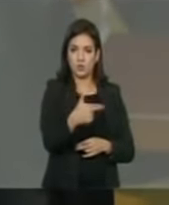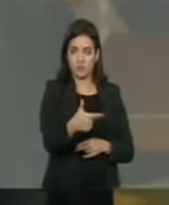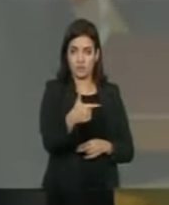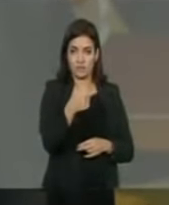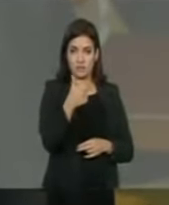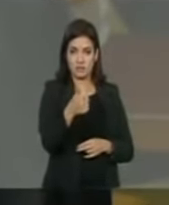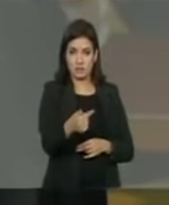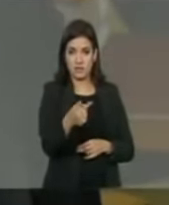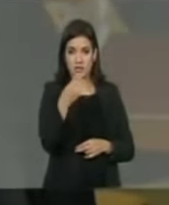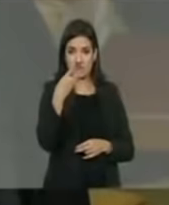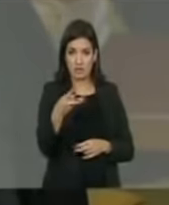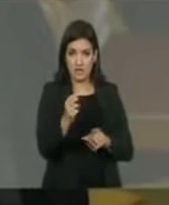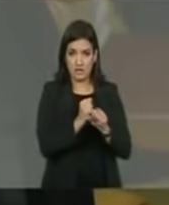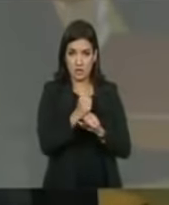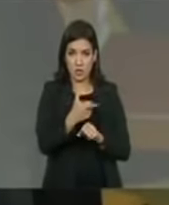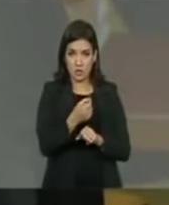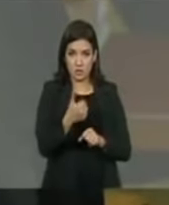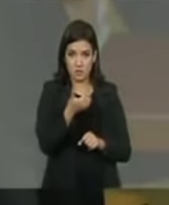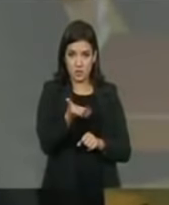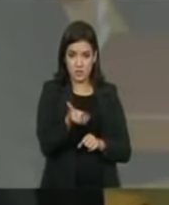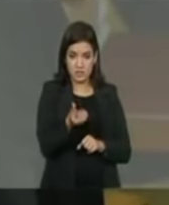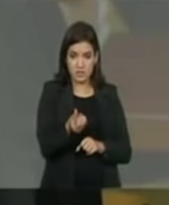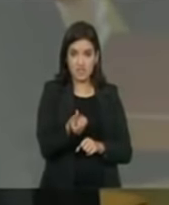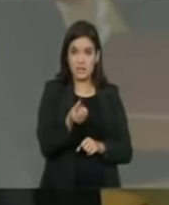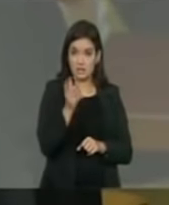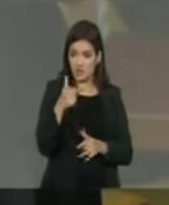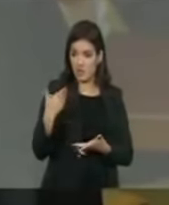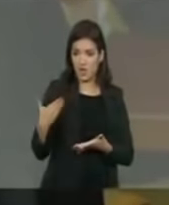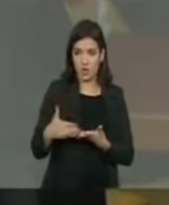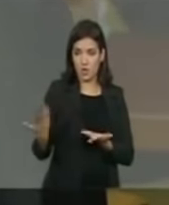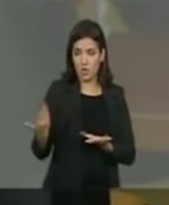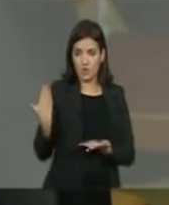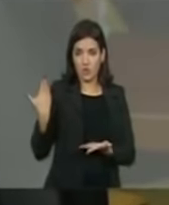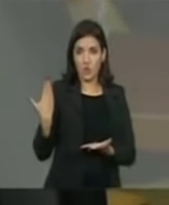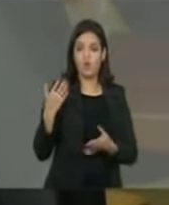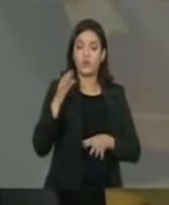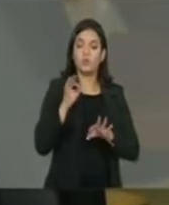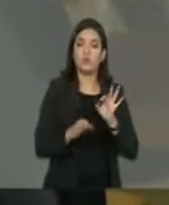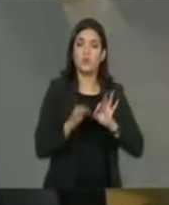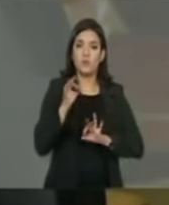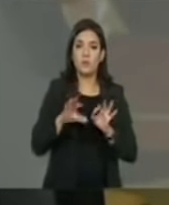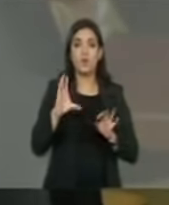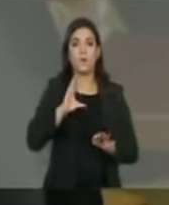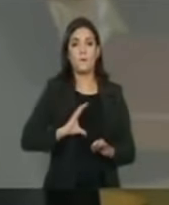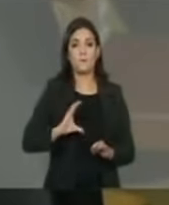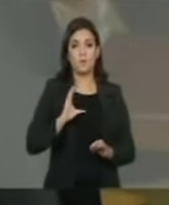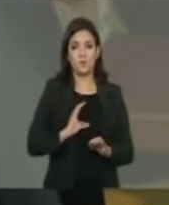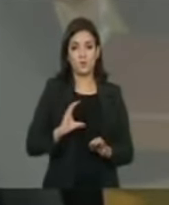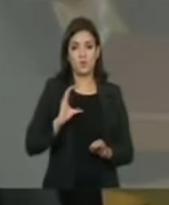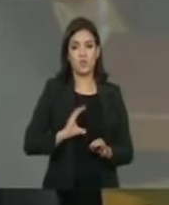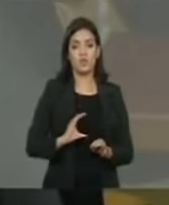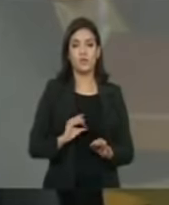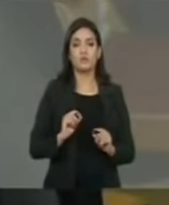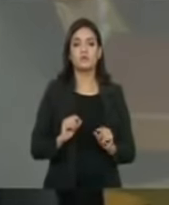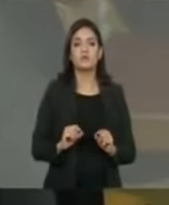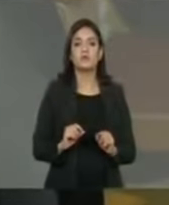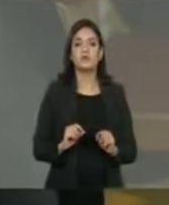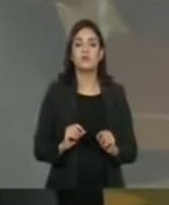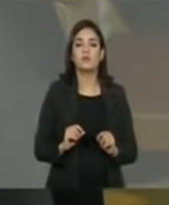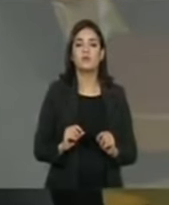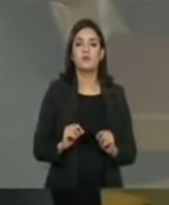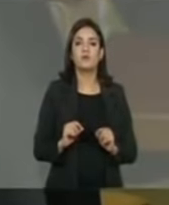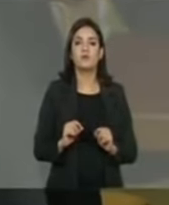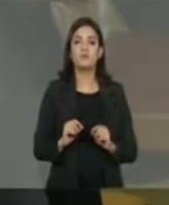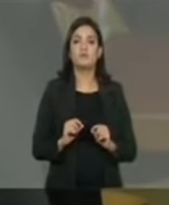2016 recentíssimo do tribunal constitucional português exatamente a policía